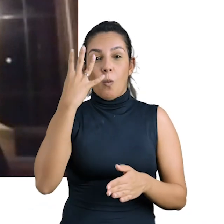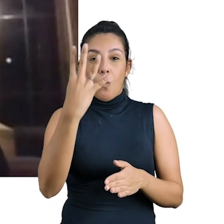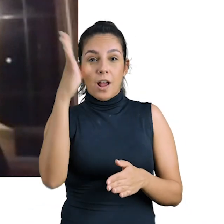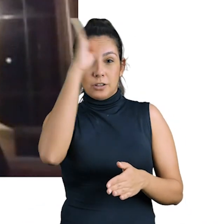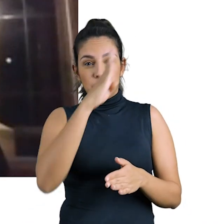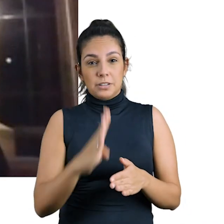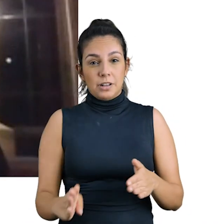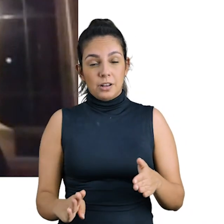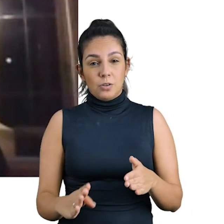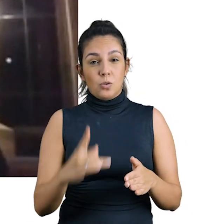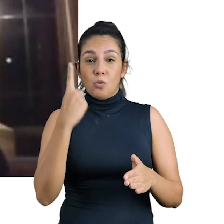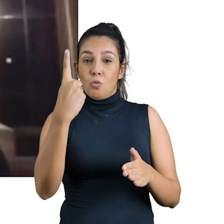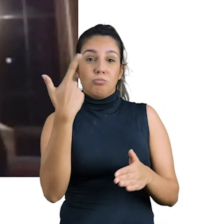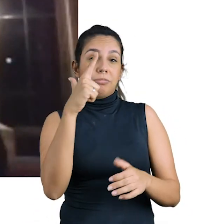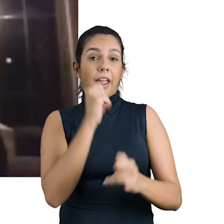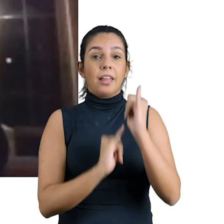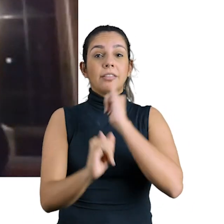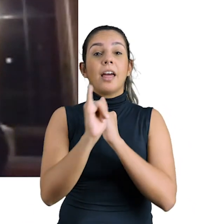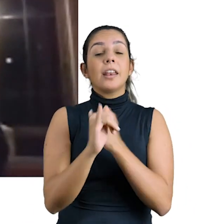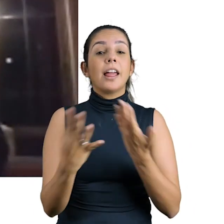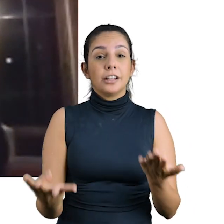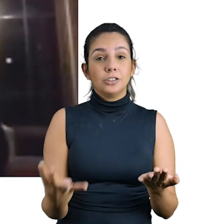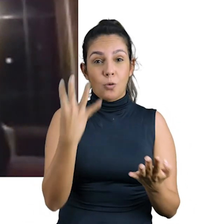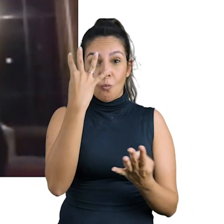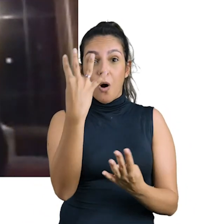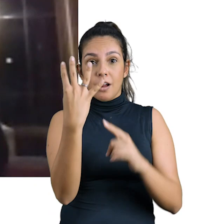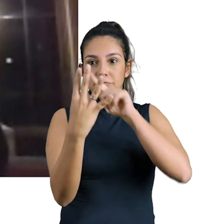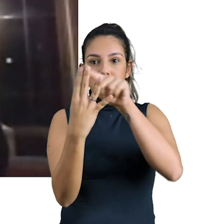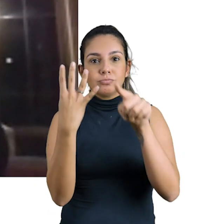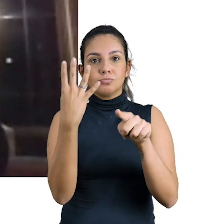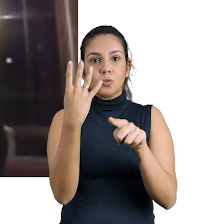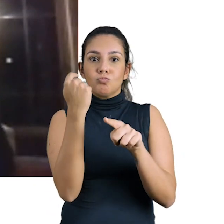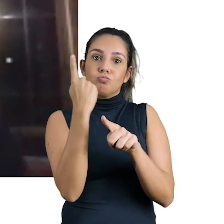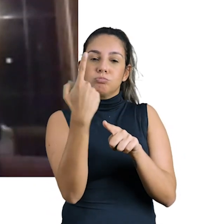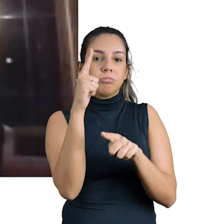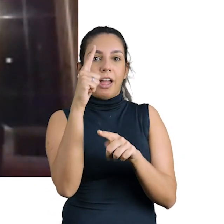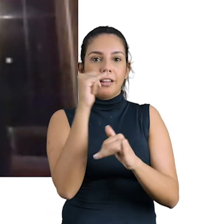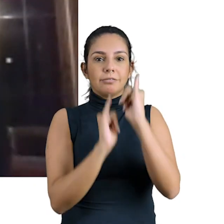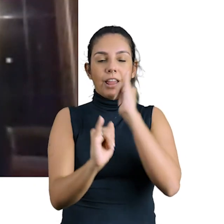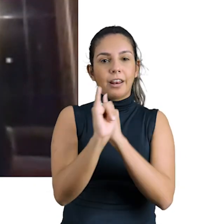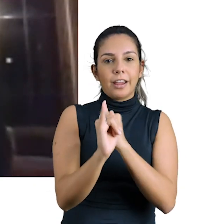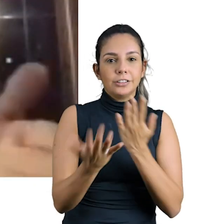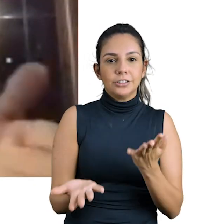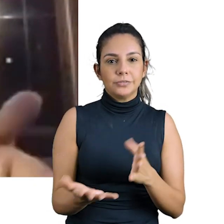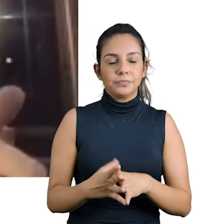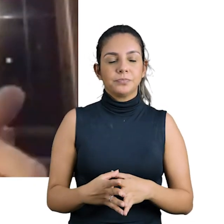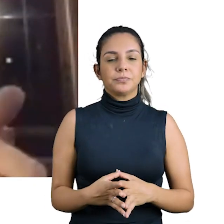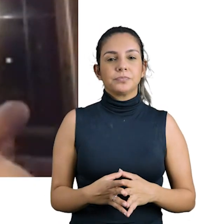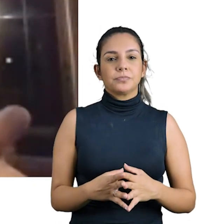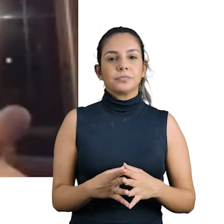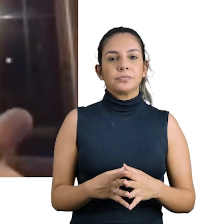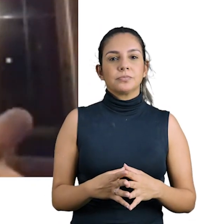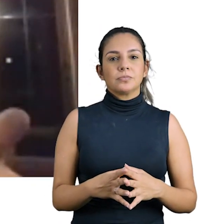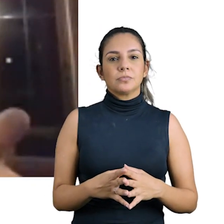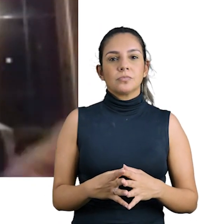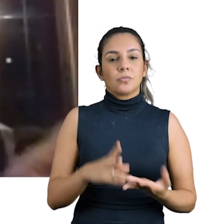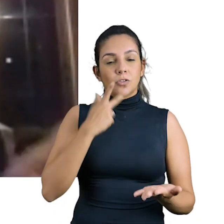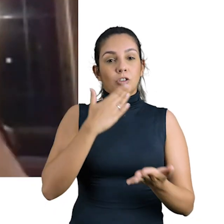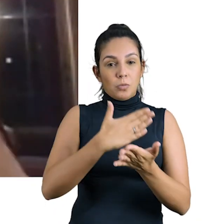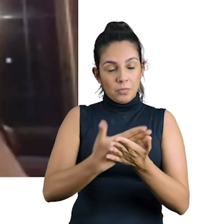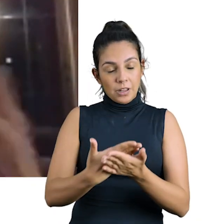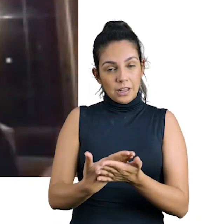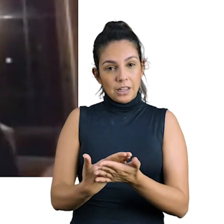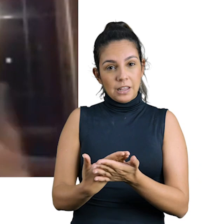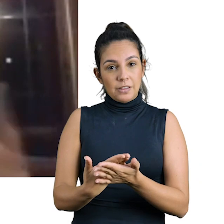brasileiros, não conta com internet, né? E quando conta, a gente estava falando disso no começo do